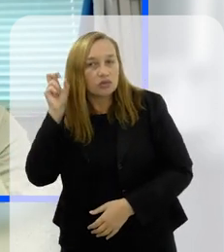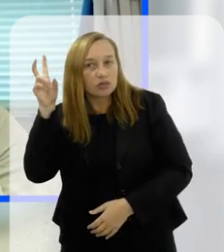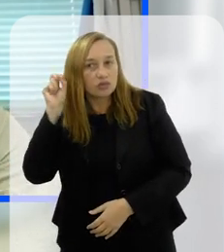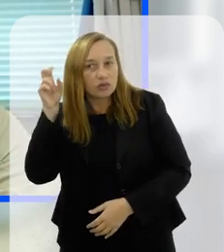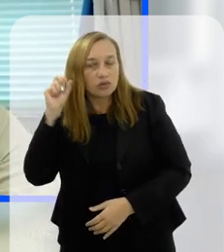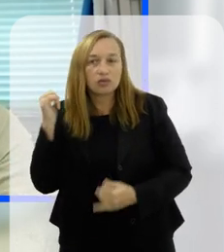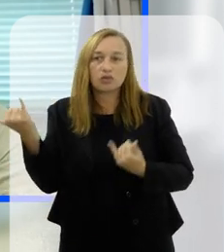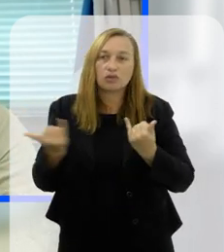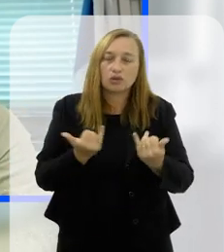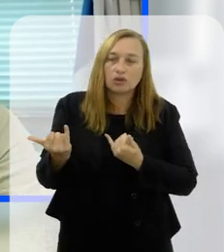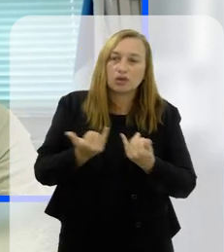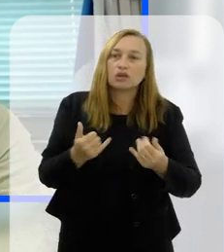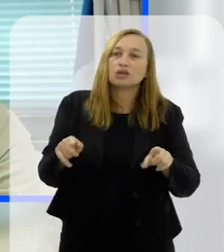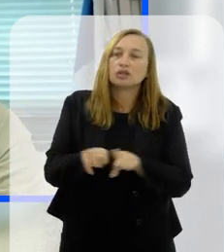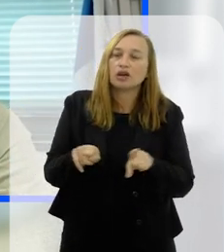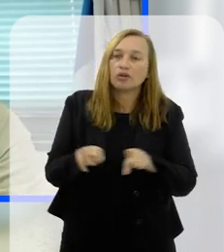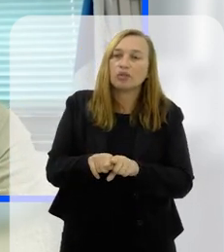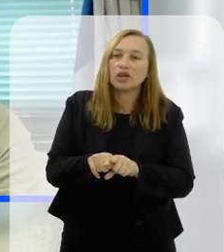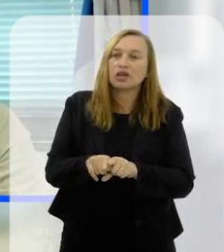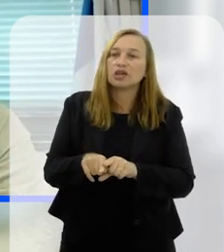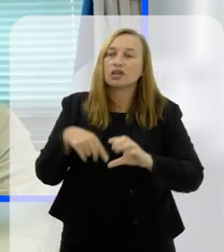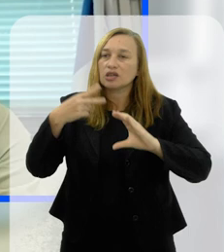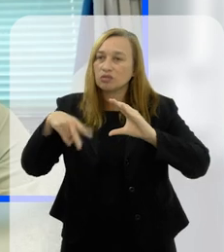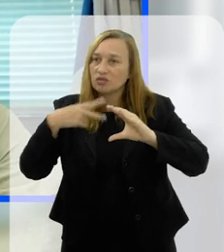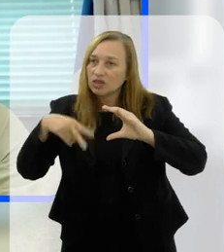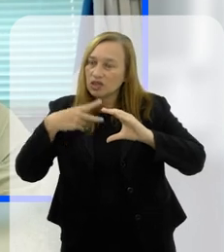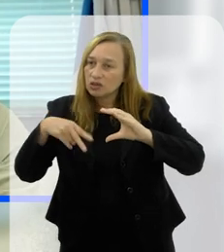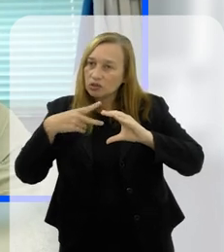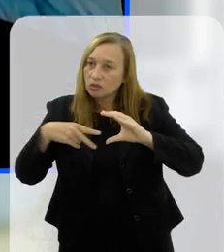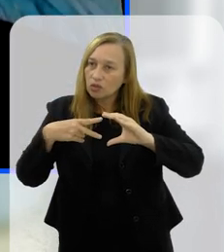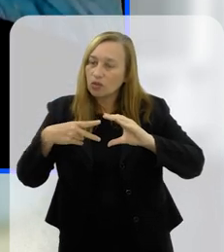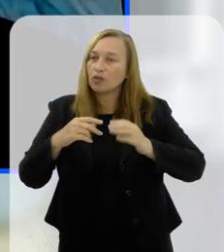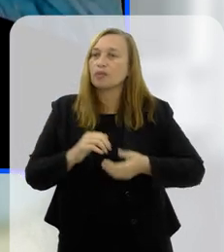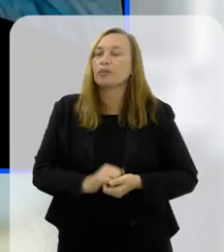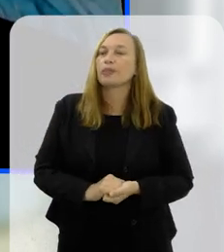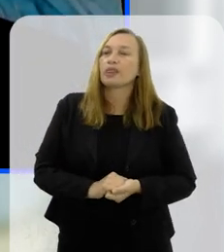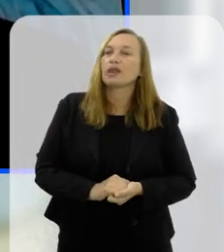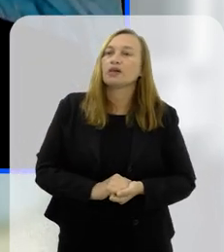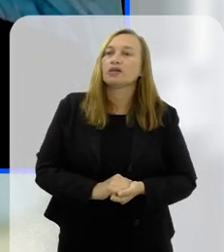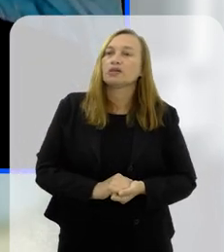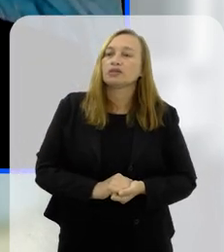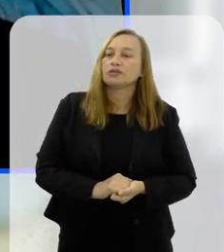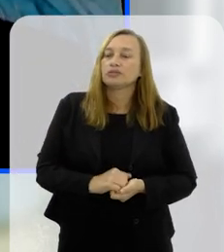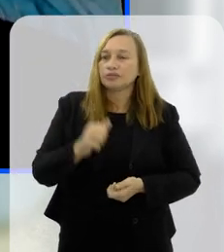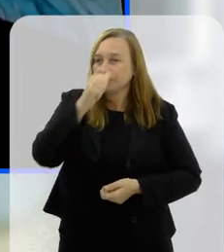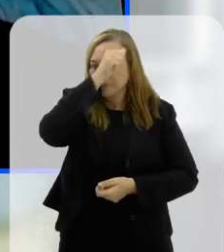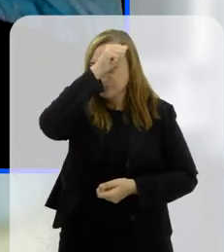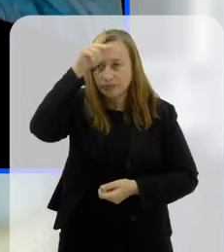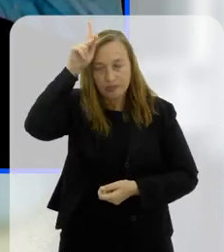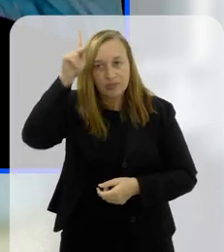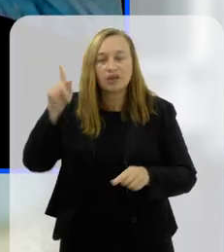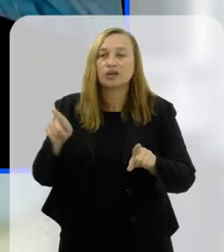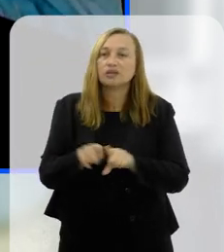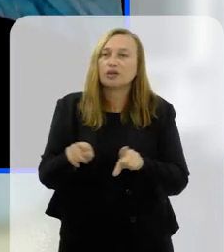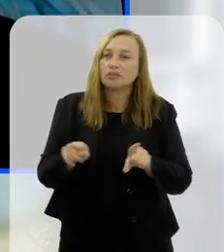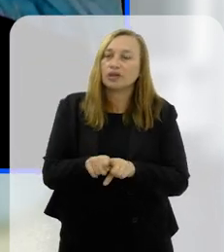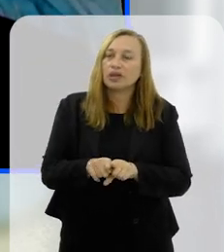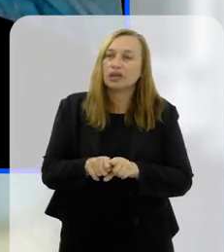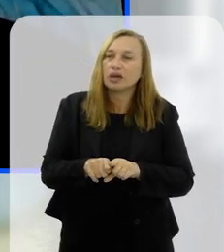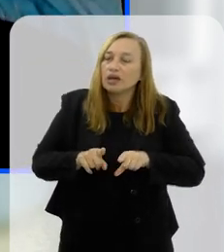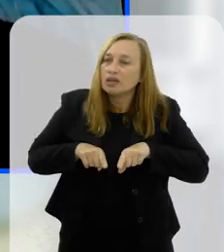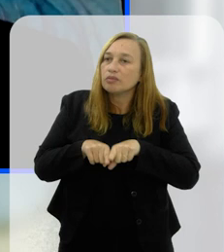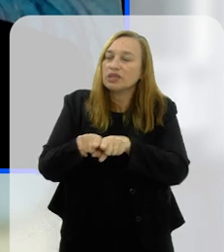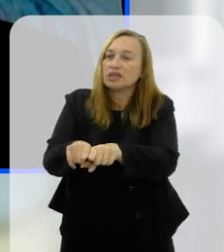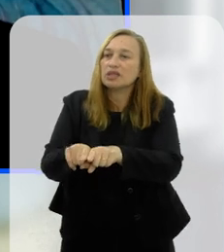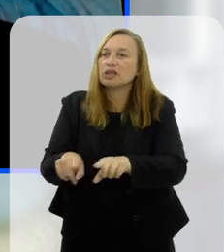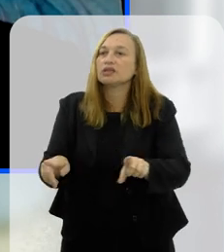escutar eh nós temos também na Câmara dos Vereadores também no âmbito Municipal E essas